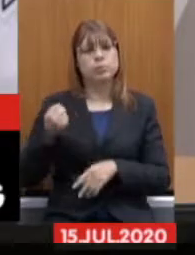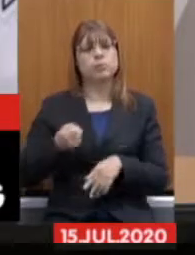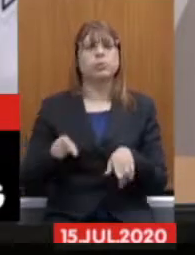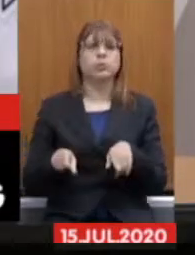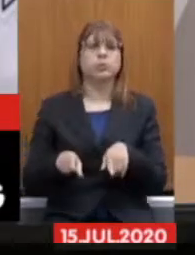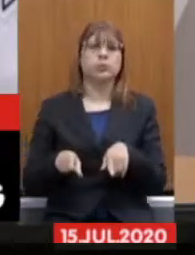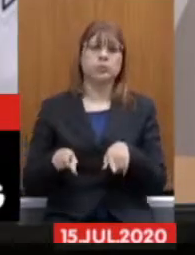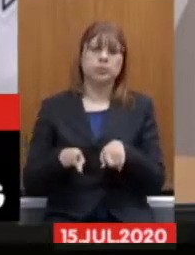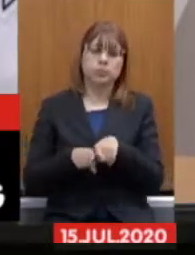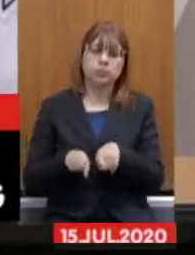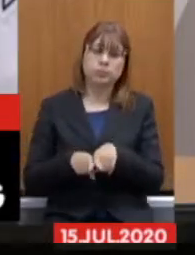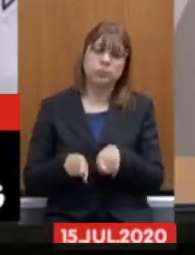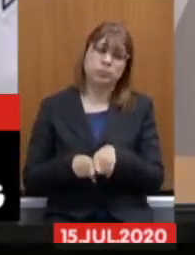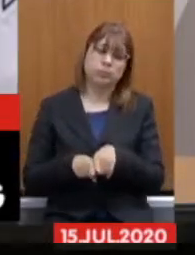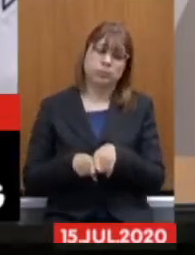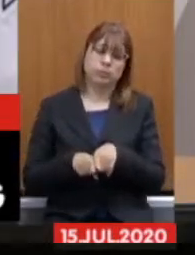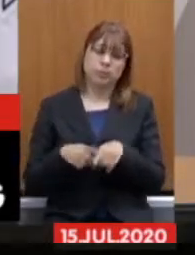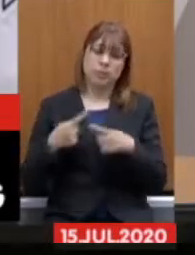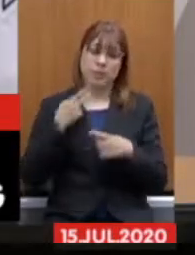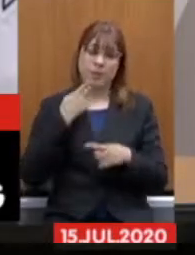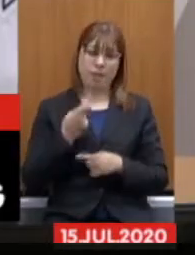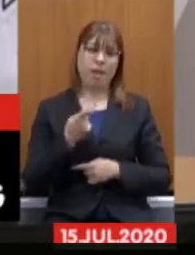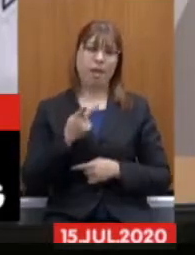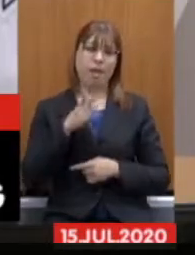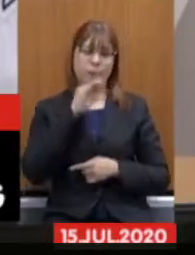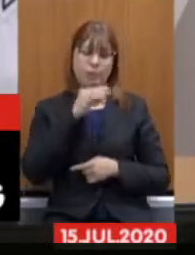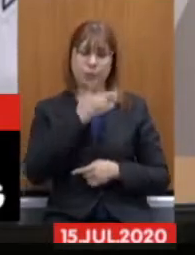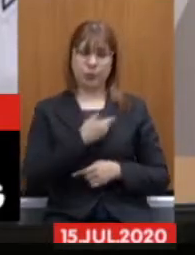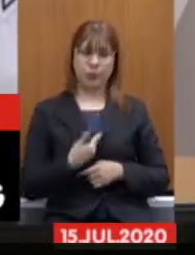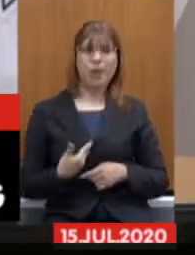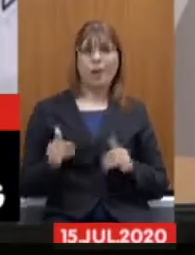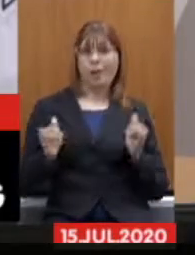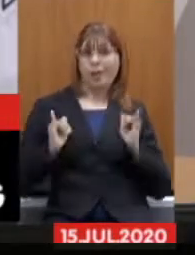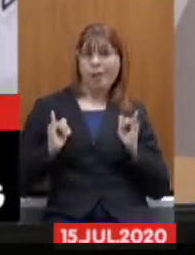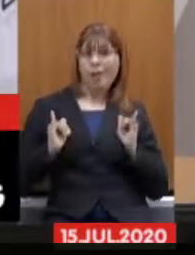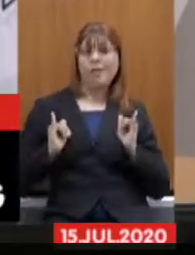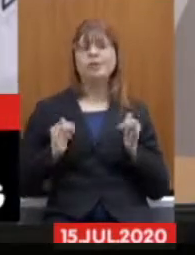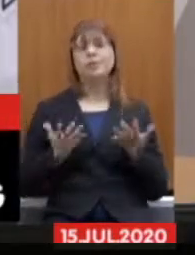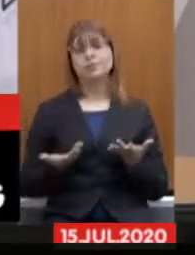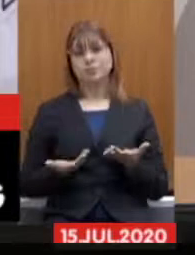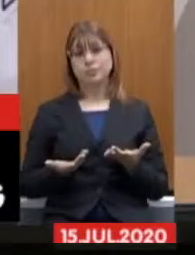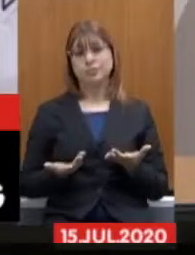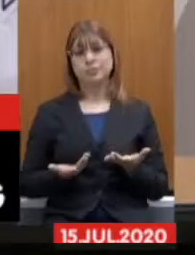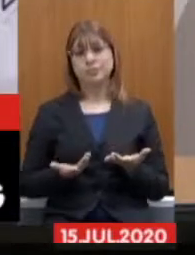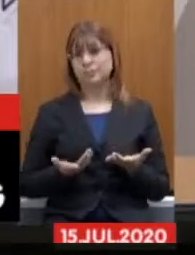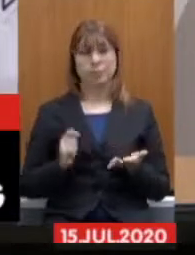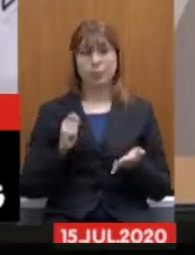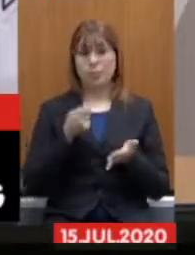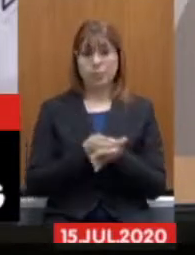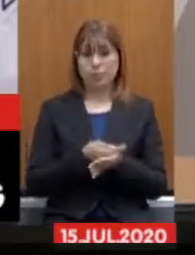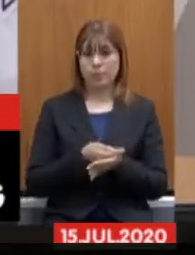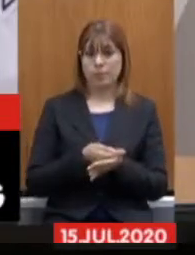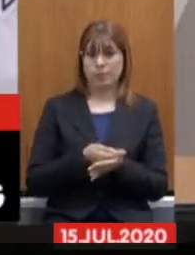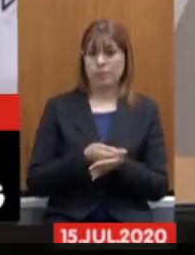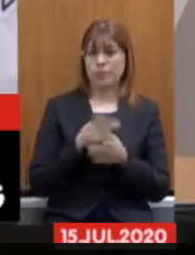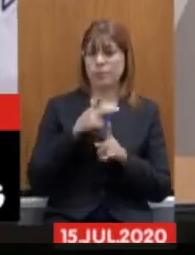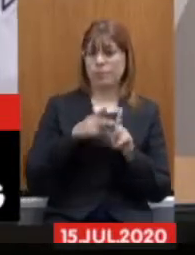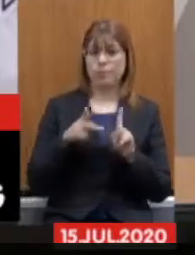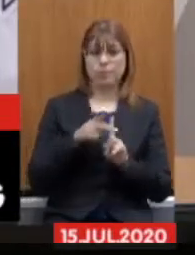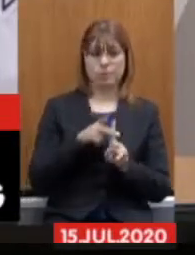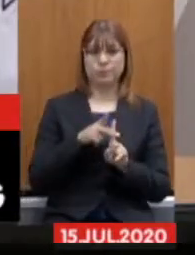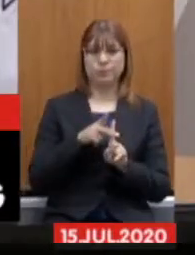porque eu só falo a muito que servidor tem privilégio o servidor do regime geral ele não paga a contribuição previdenciária